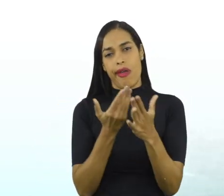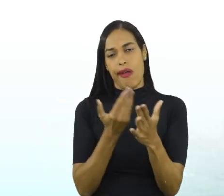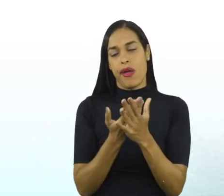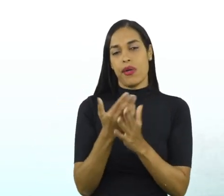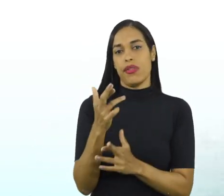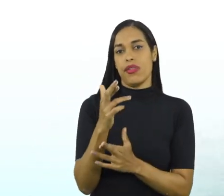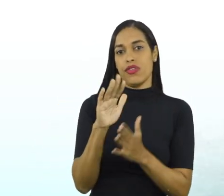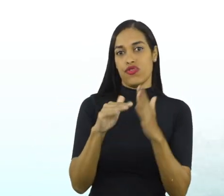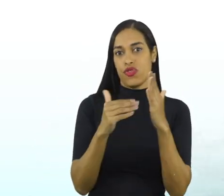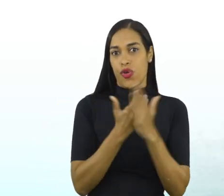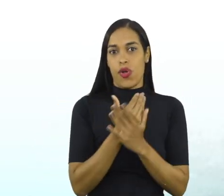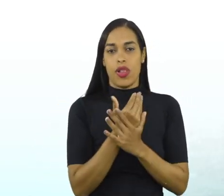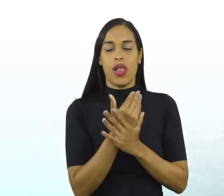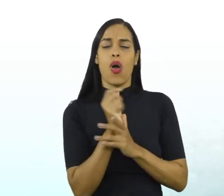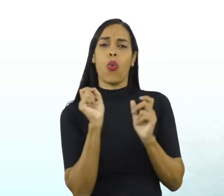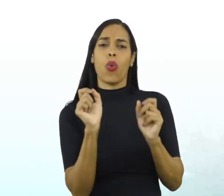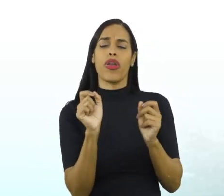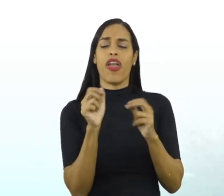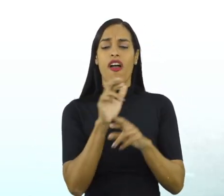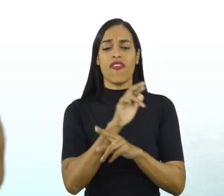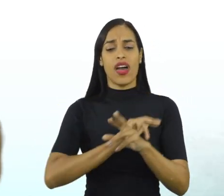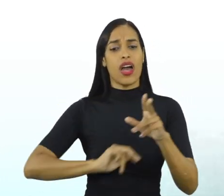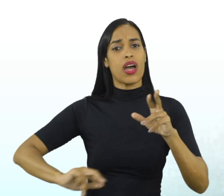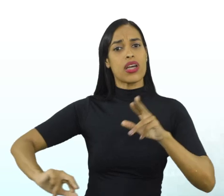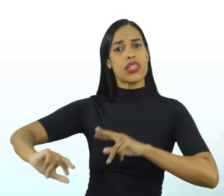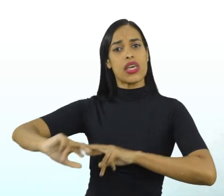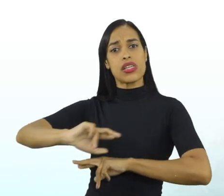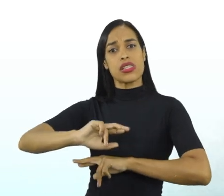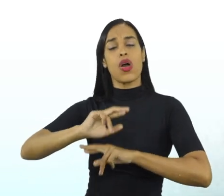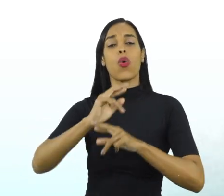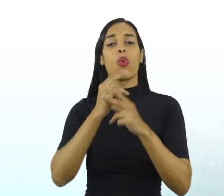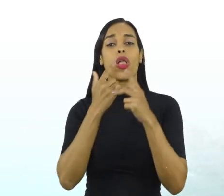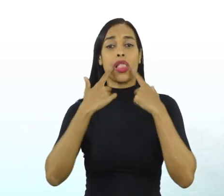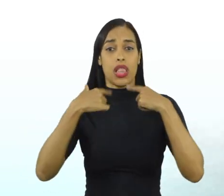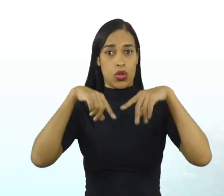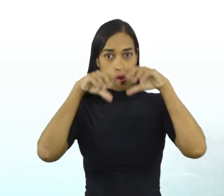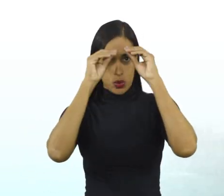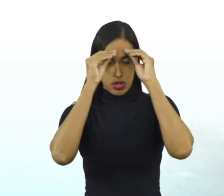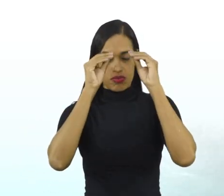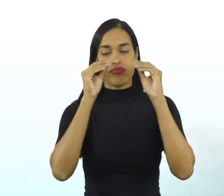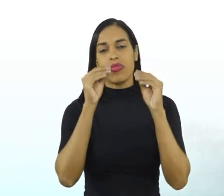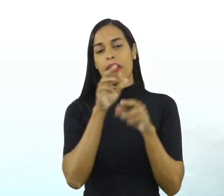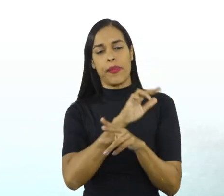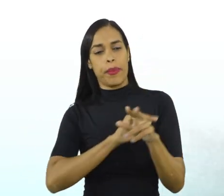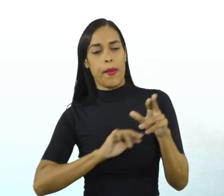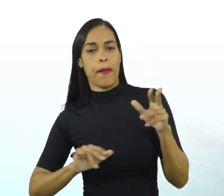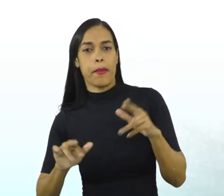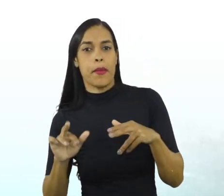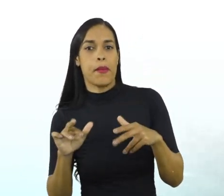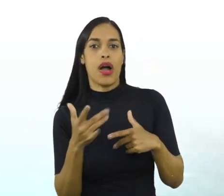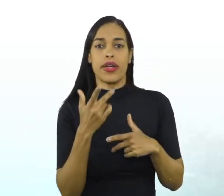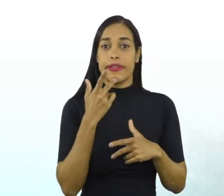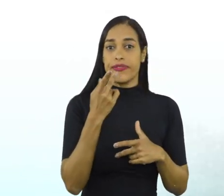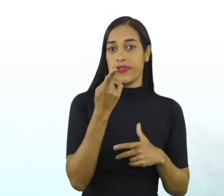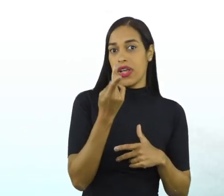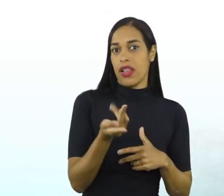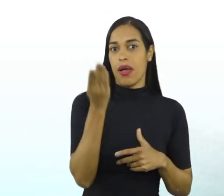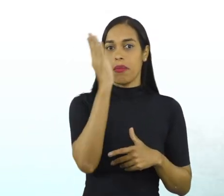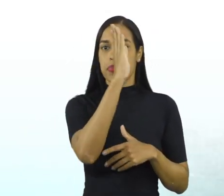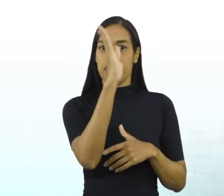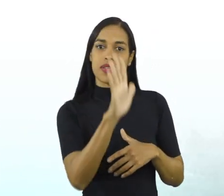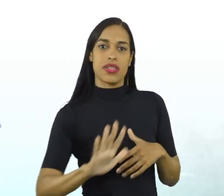variação linguística trata exatamente dessa diversidade que ocorre de falar, né, do falar do